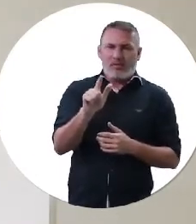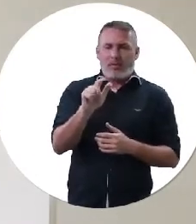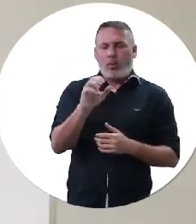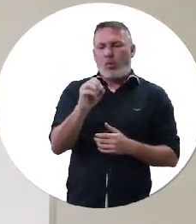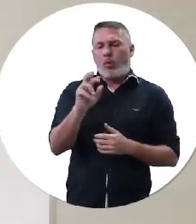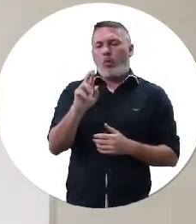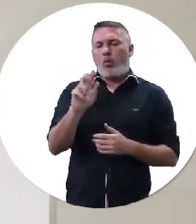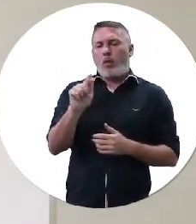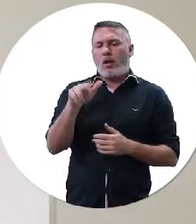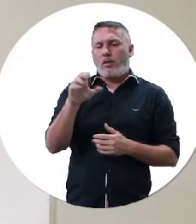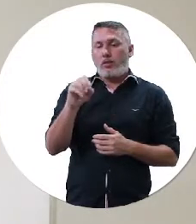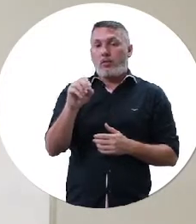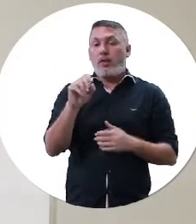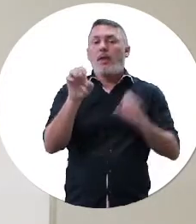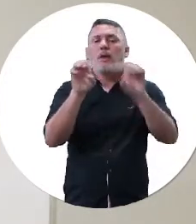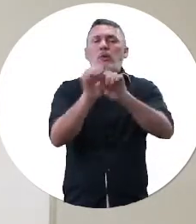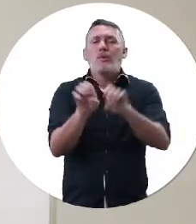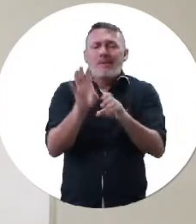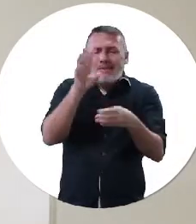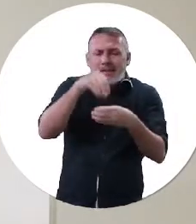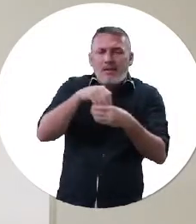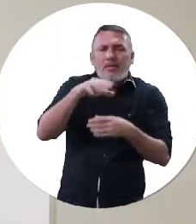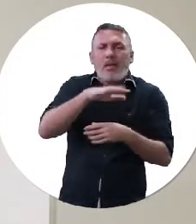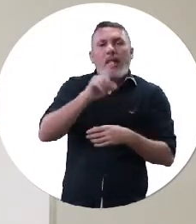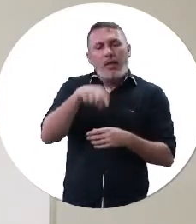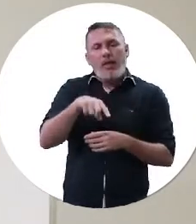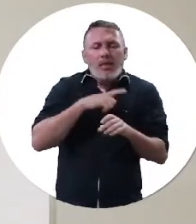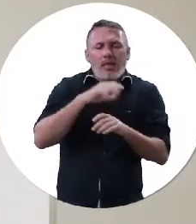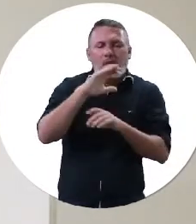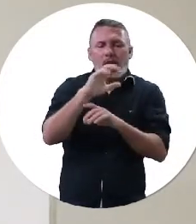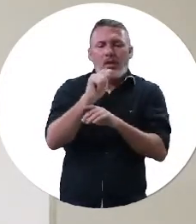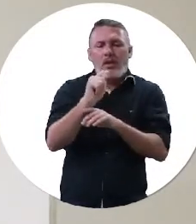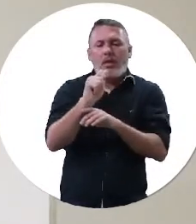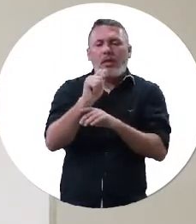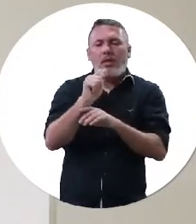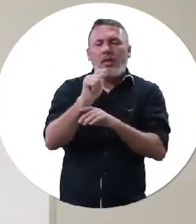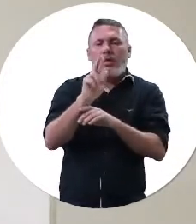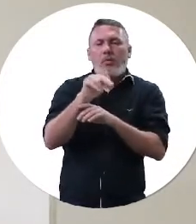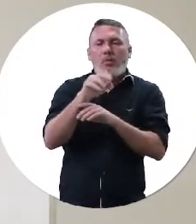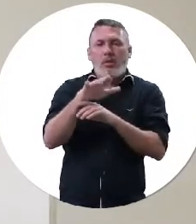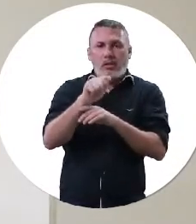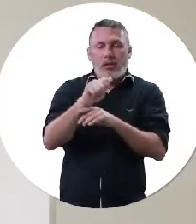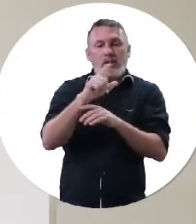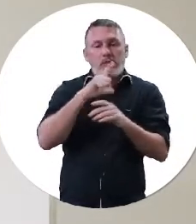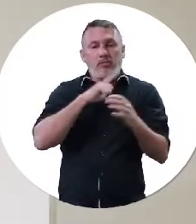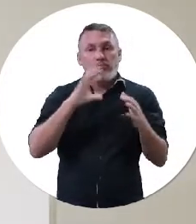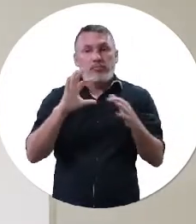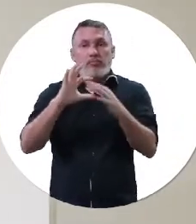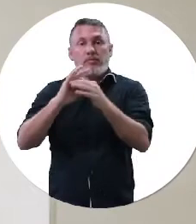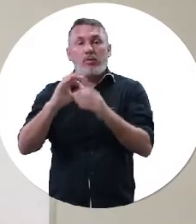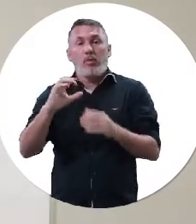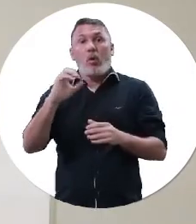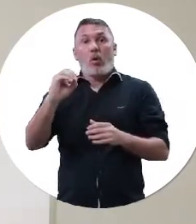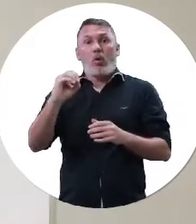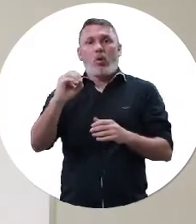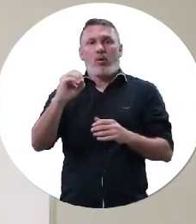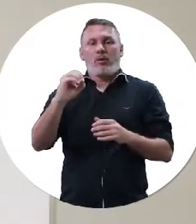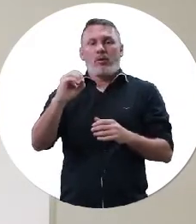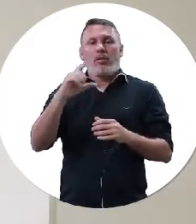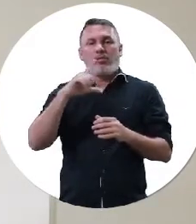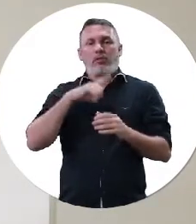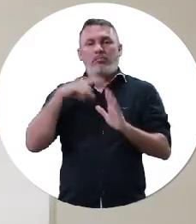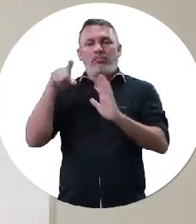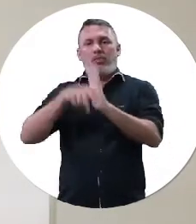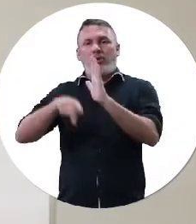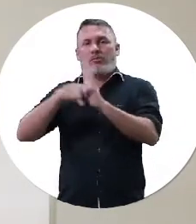carga negativa estará associado, estará ligado a um metal da tabela periódica de carga positiva. Qualquer metal